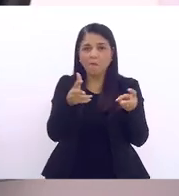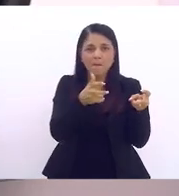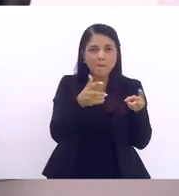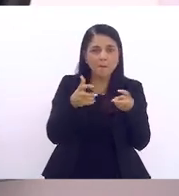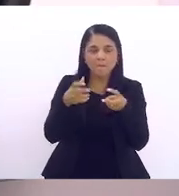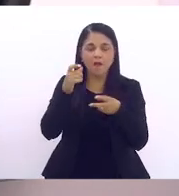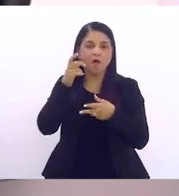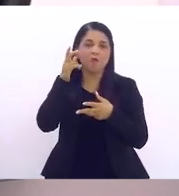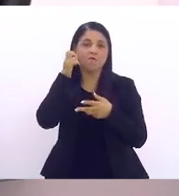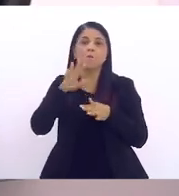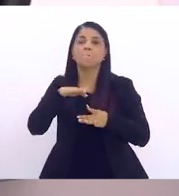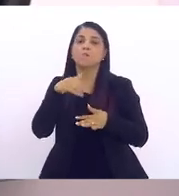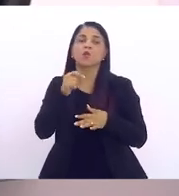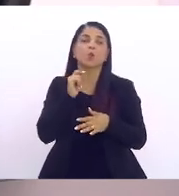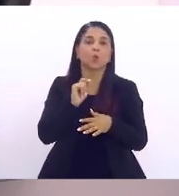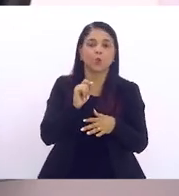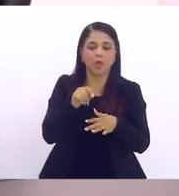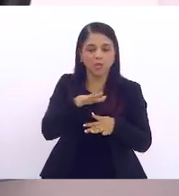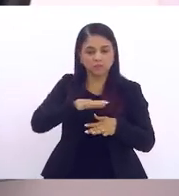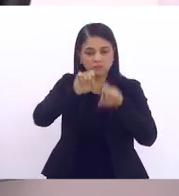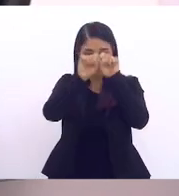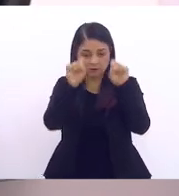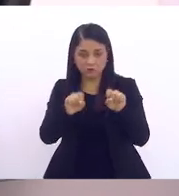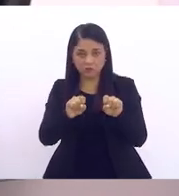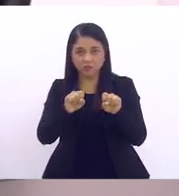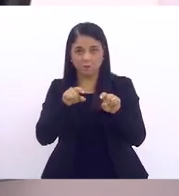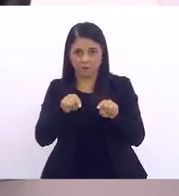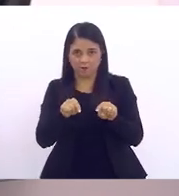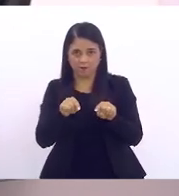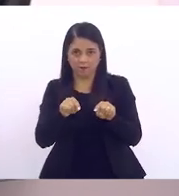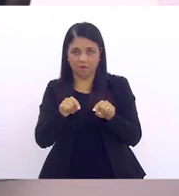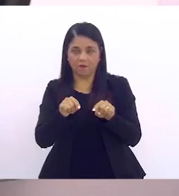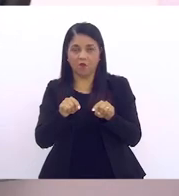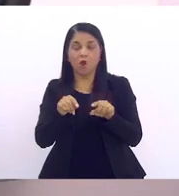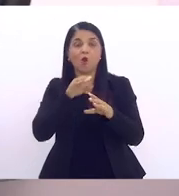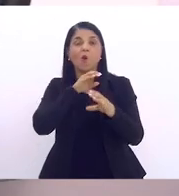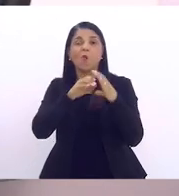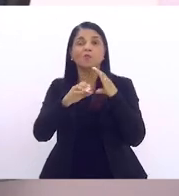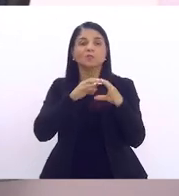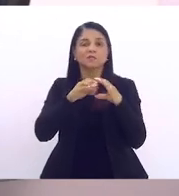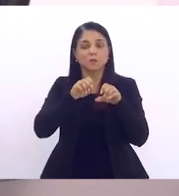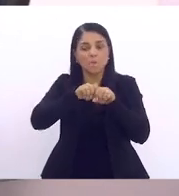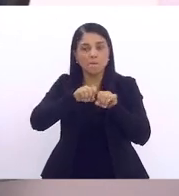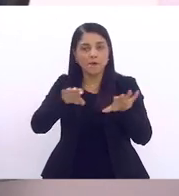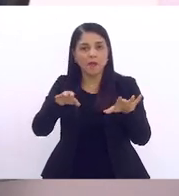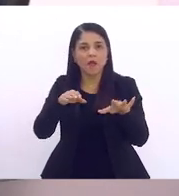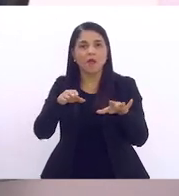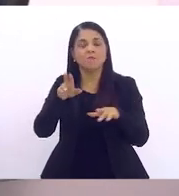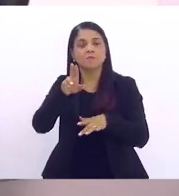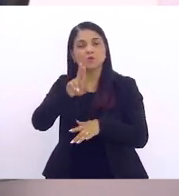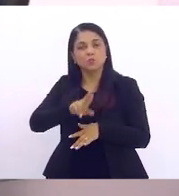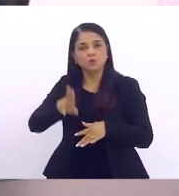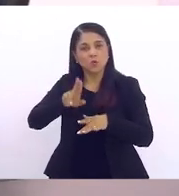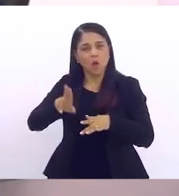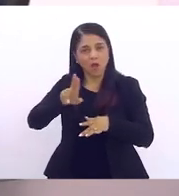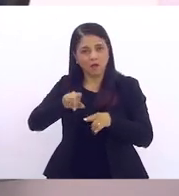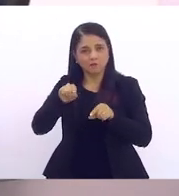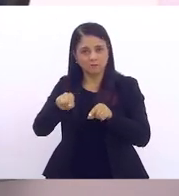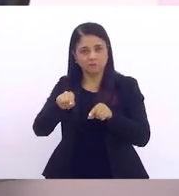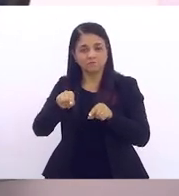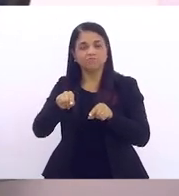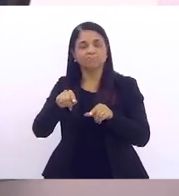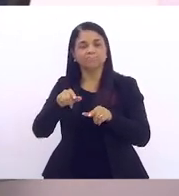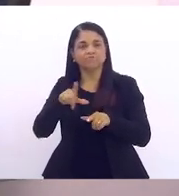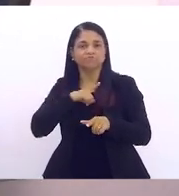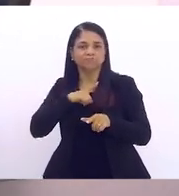que a gente precisa melhorar desse sistema Como como que a gente precisa aprimorar comunicação paraos nossos usuários para eles terem cada vez